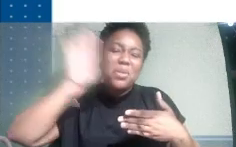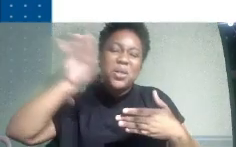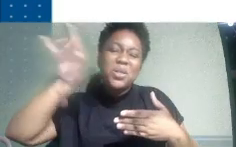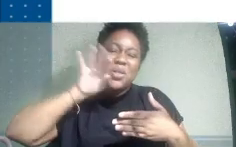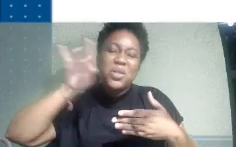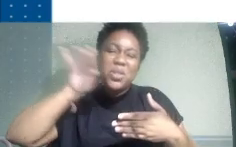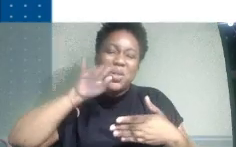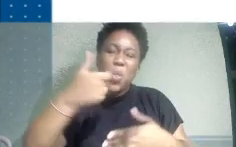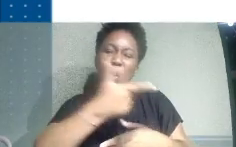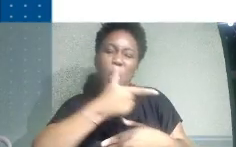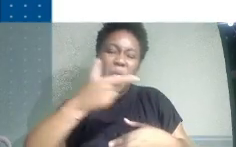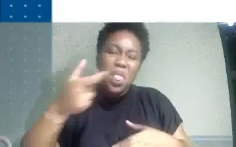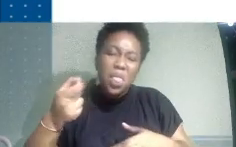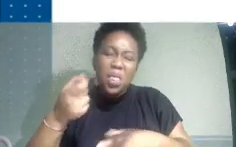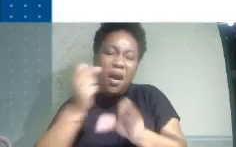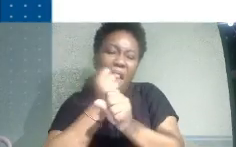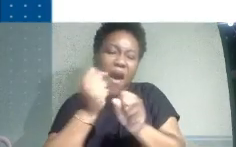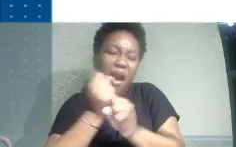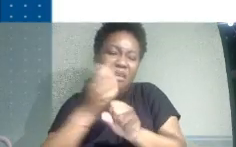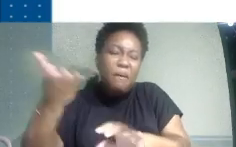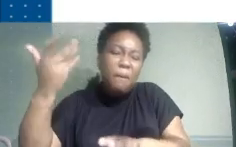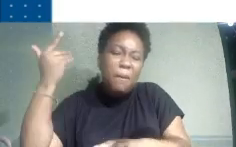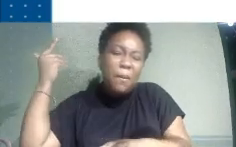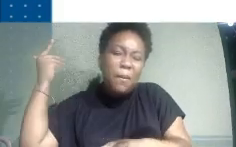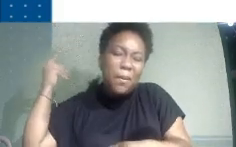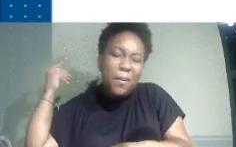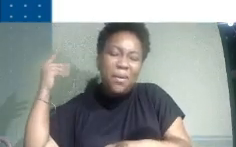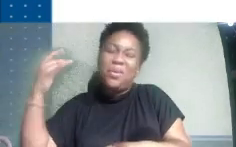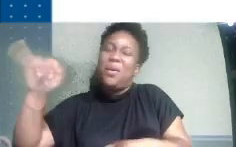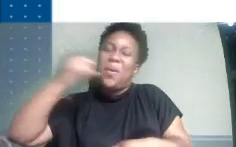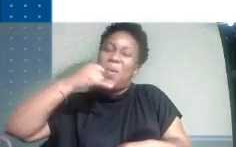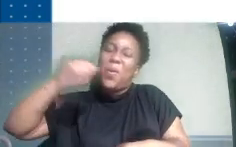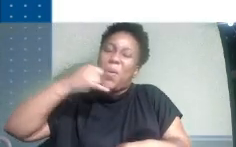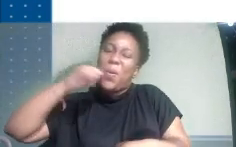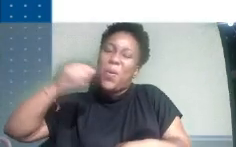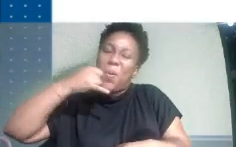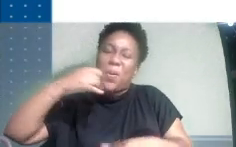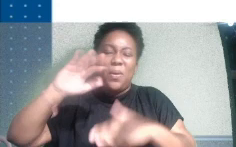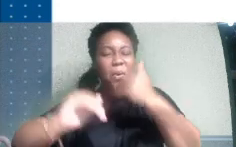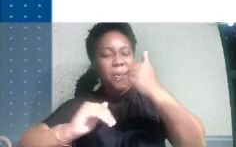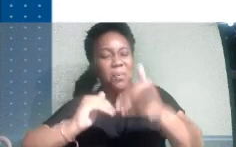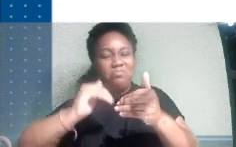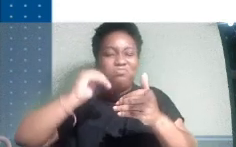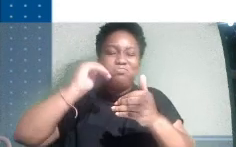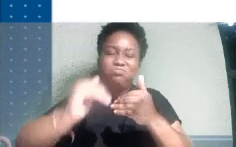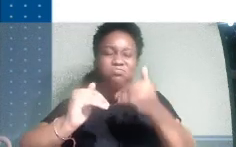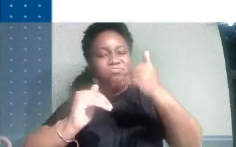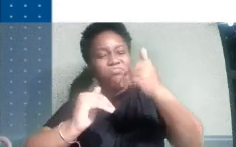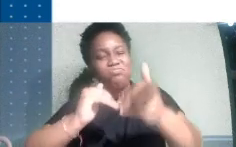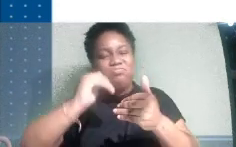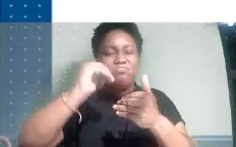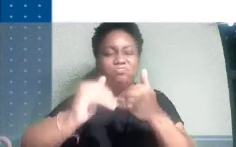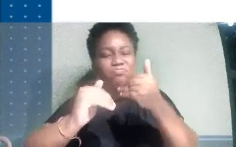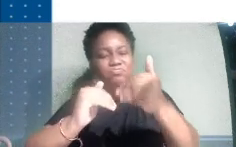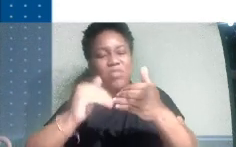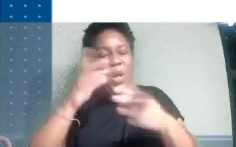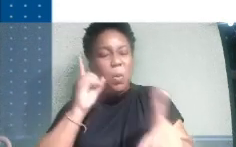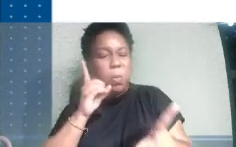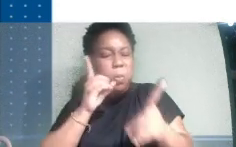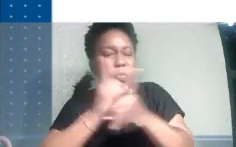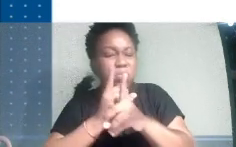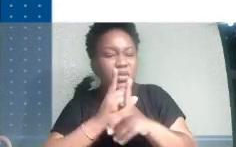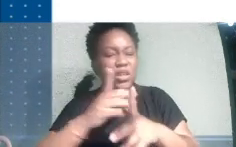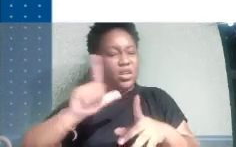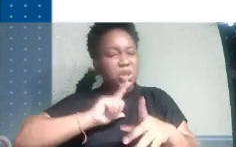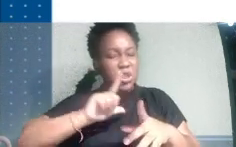anos atrás, quando a energia ainda estava em processo de descoberta, quando ainda haviam estudos